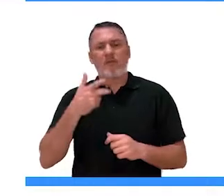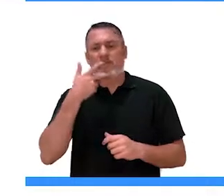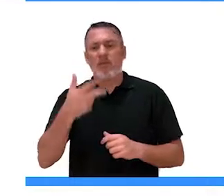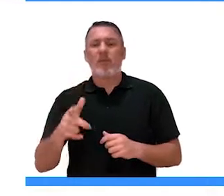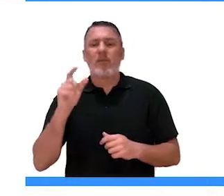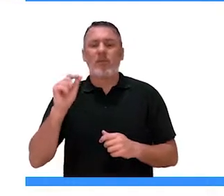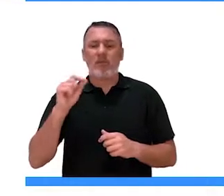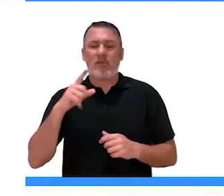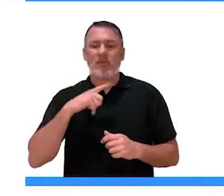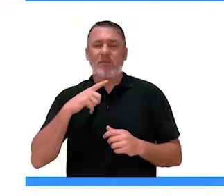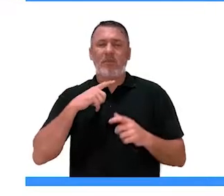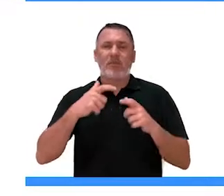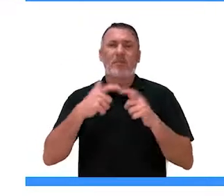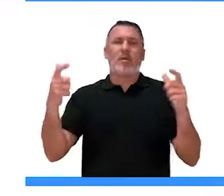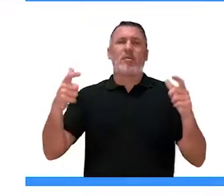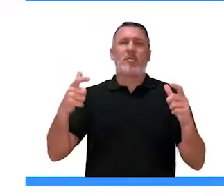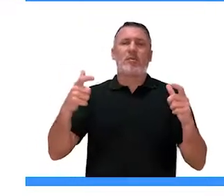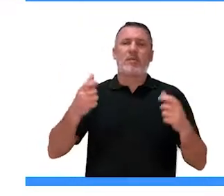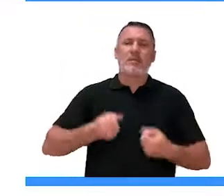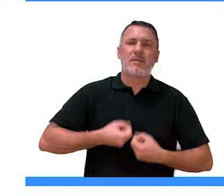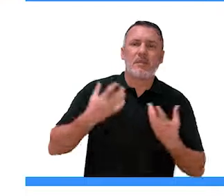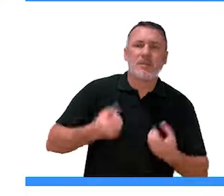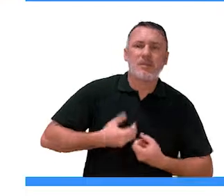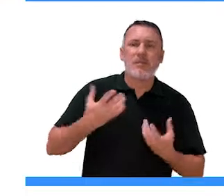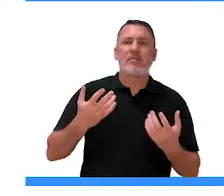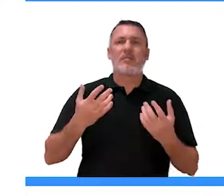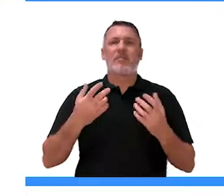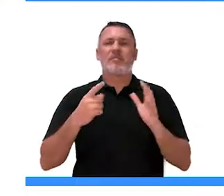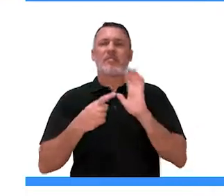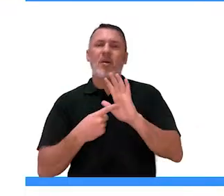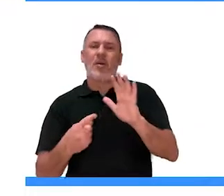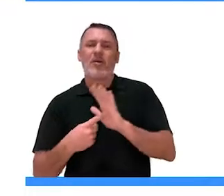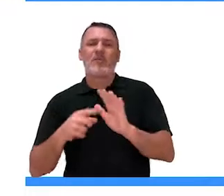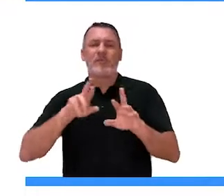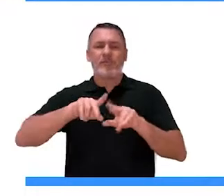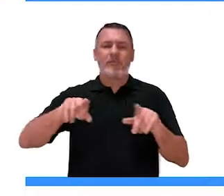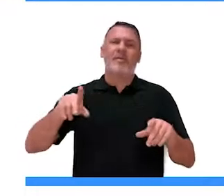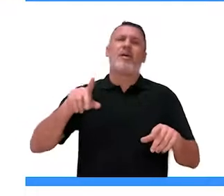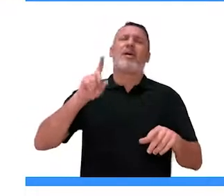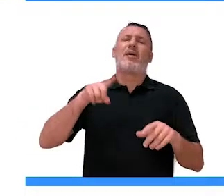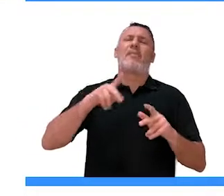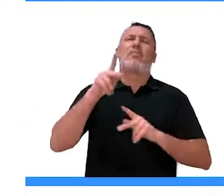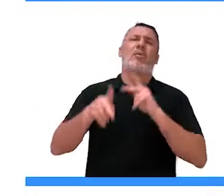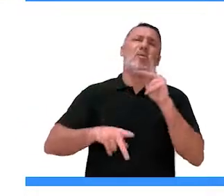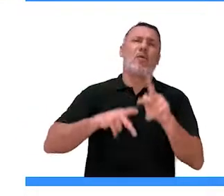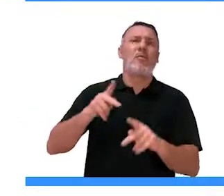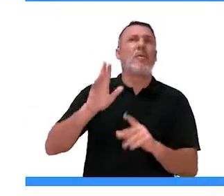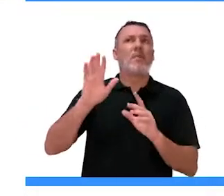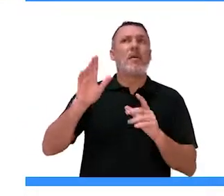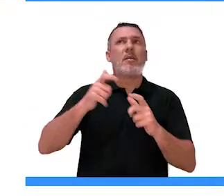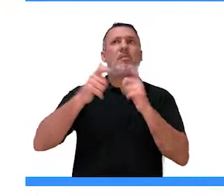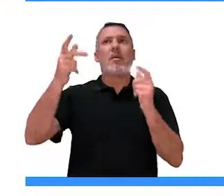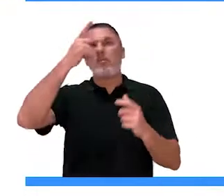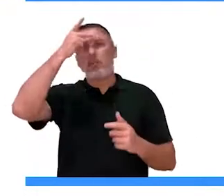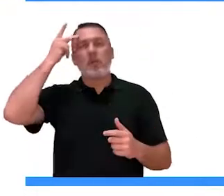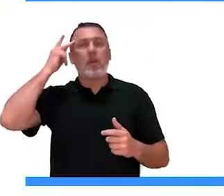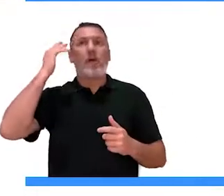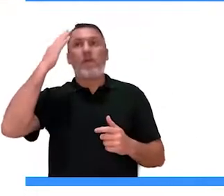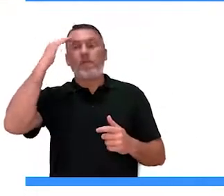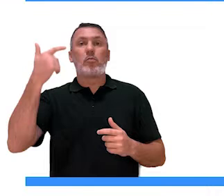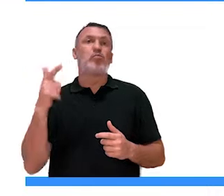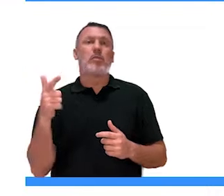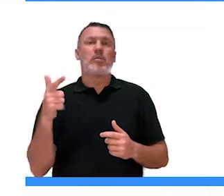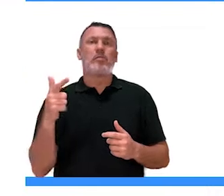idiomáticas transmitidas pela cultura regional possuem autores anônimos. No entanto, algumas delas surgiram em consequência de